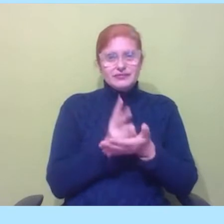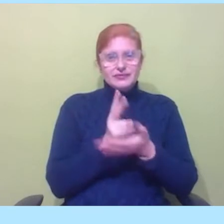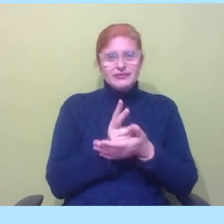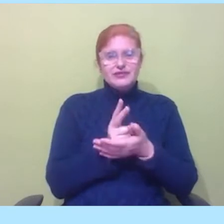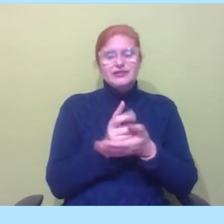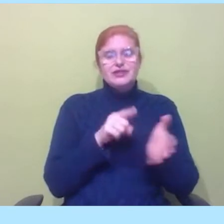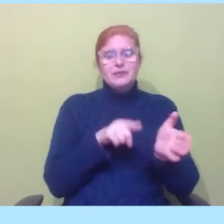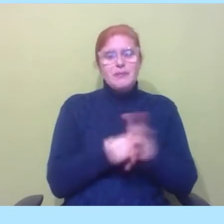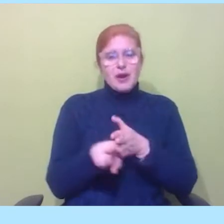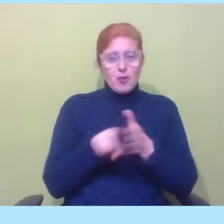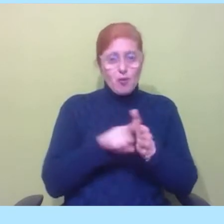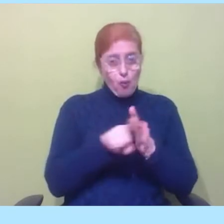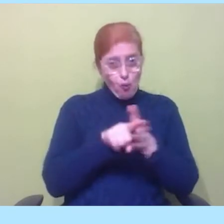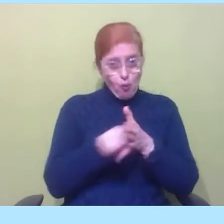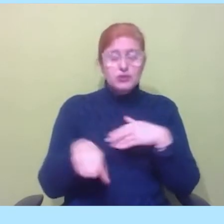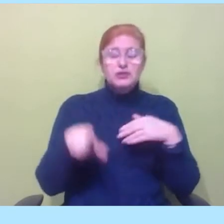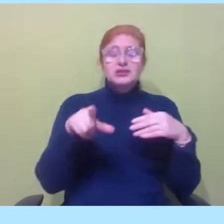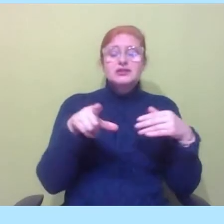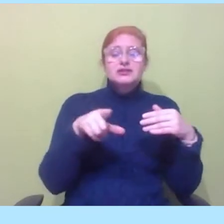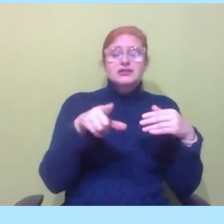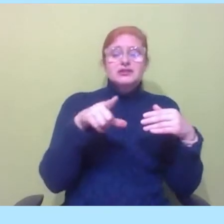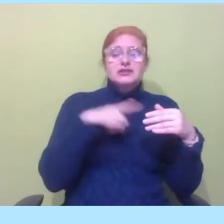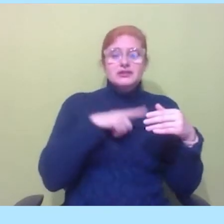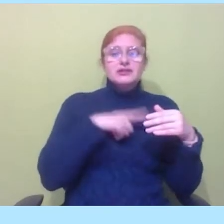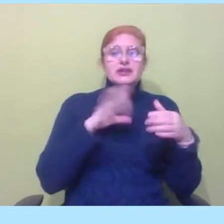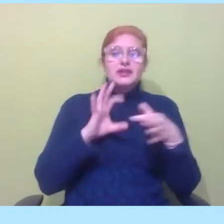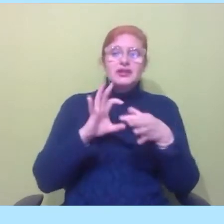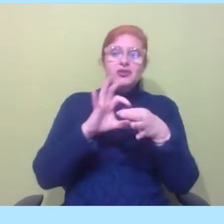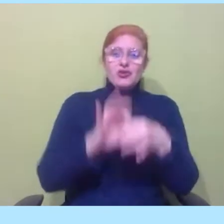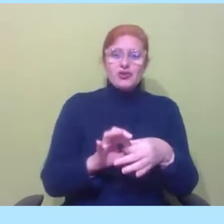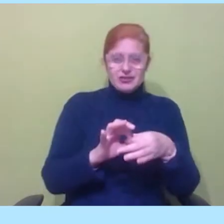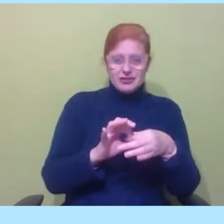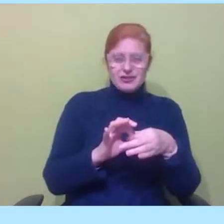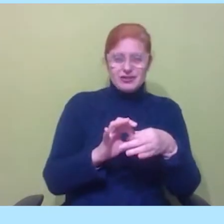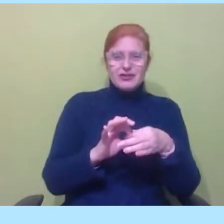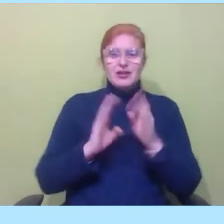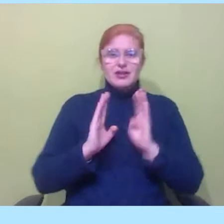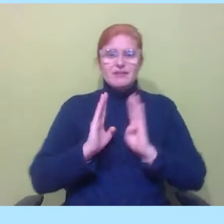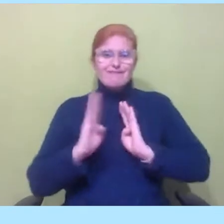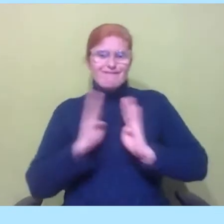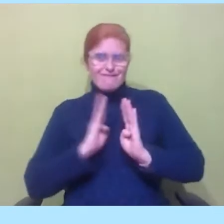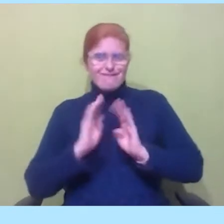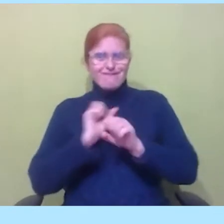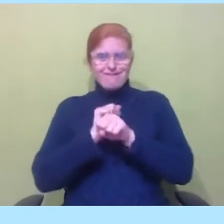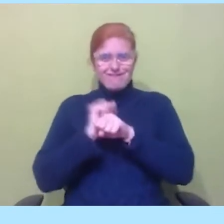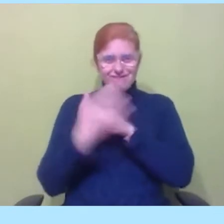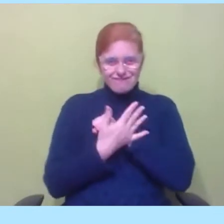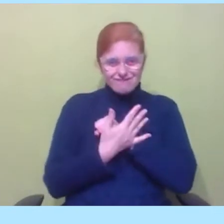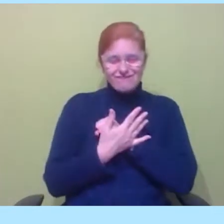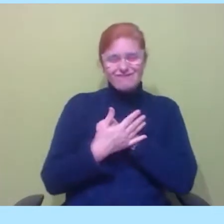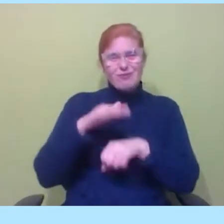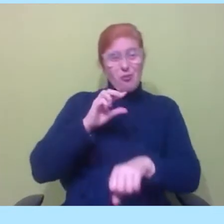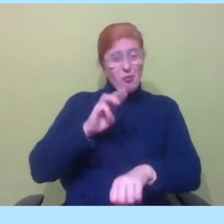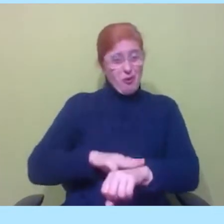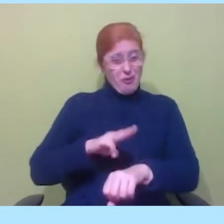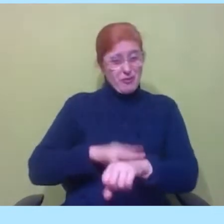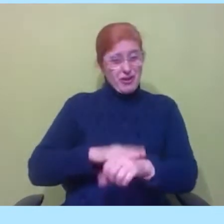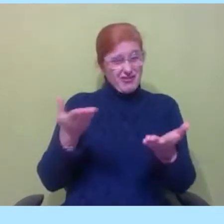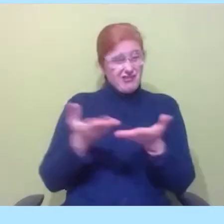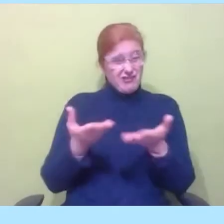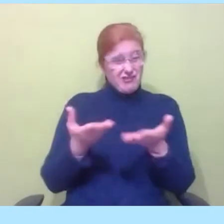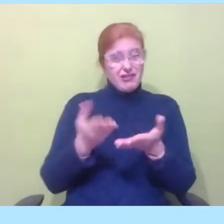a ver também com esse período pandemônico que a gente está vivendo aí,